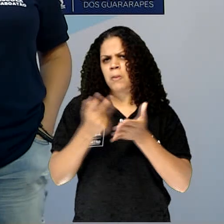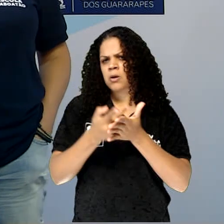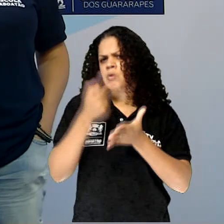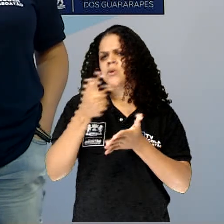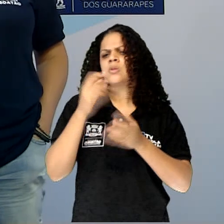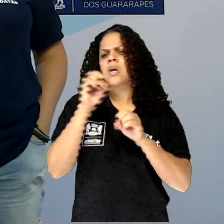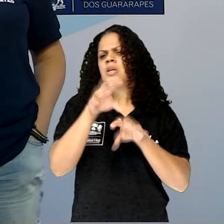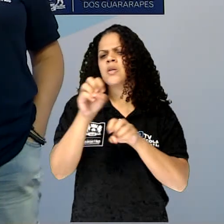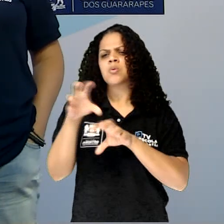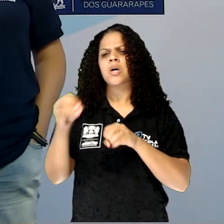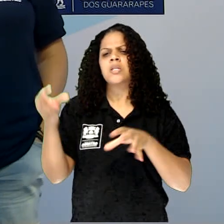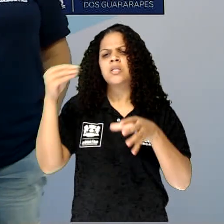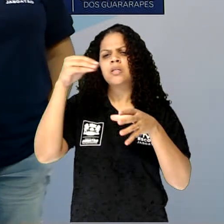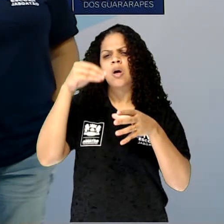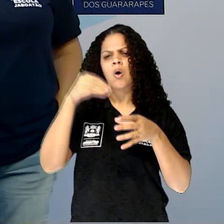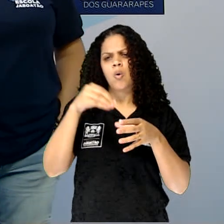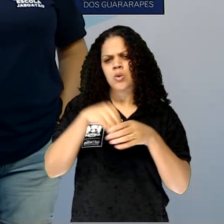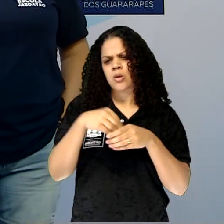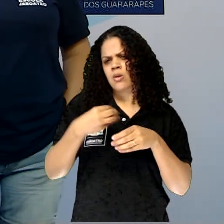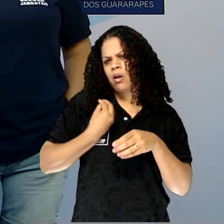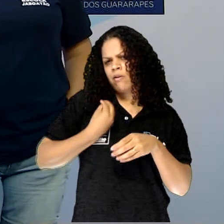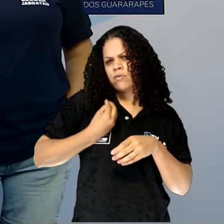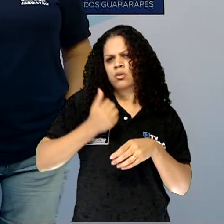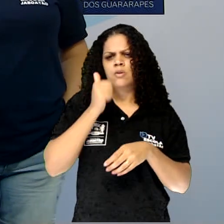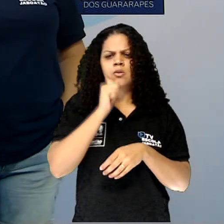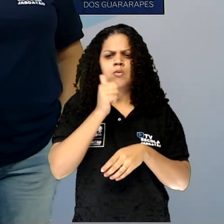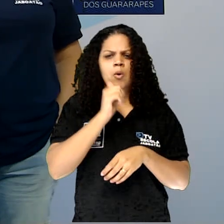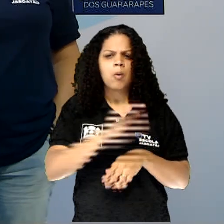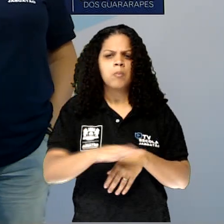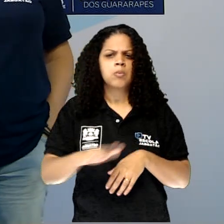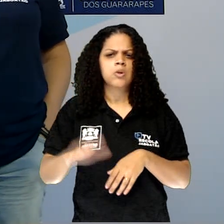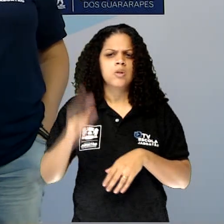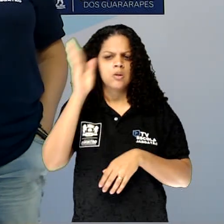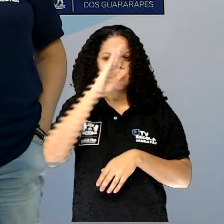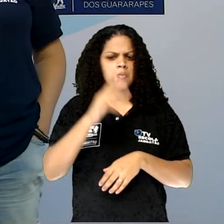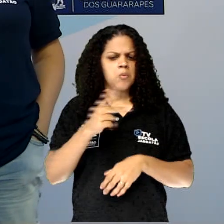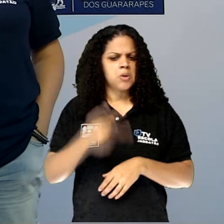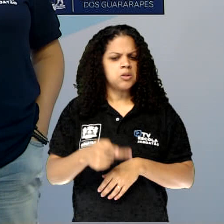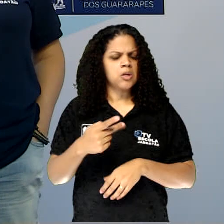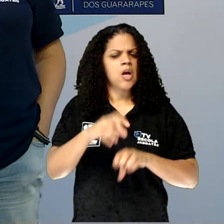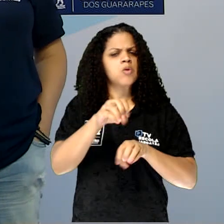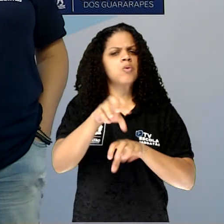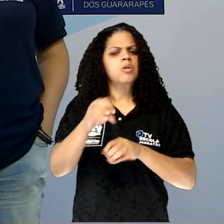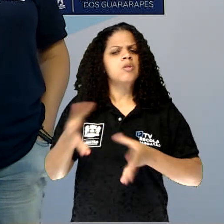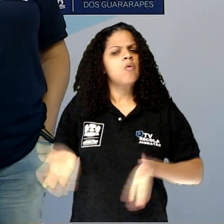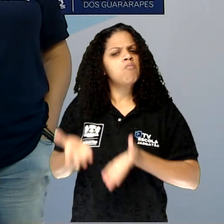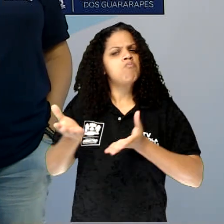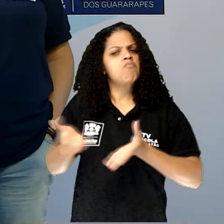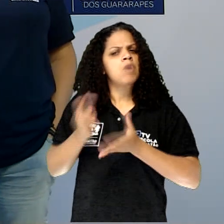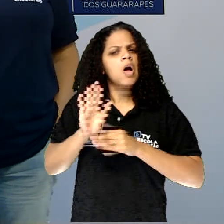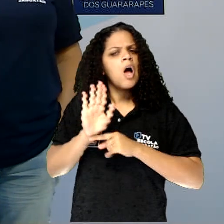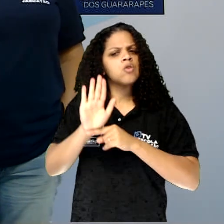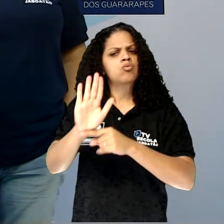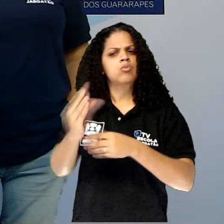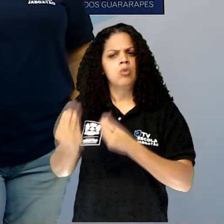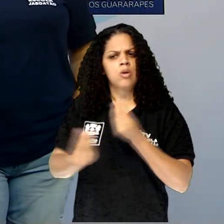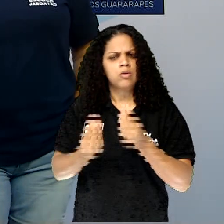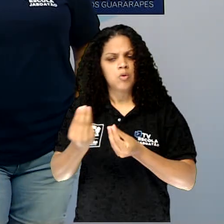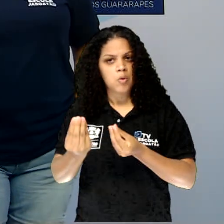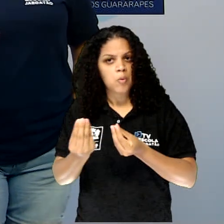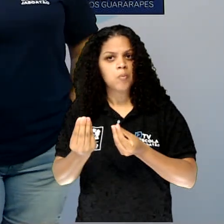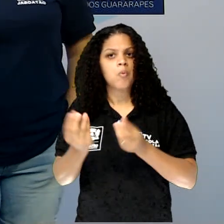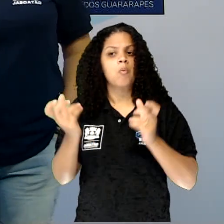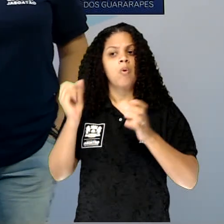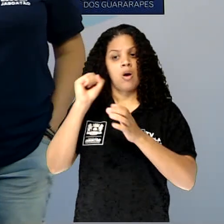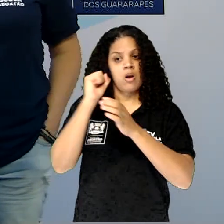na vida de uma menina brasileira? A educação vai ajudar essa menina a garantir sua sobrevivência,